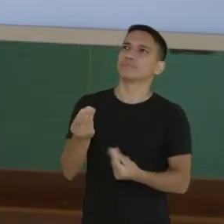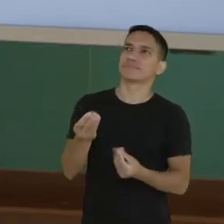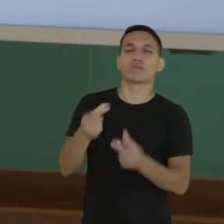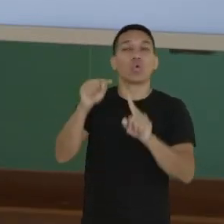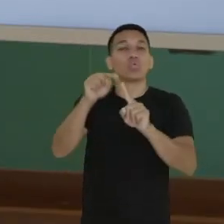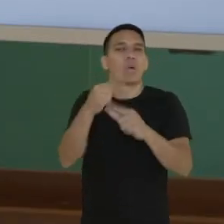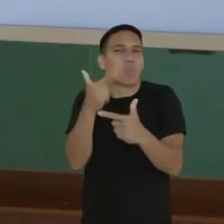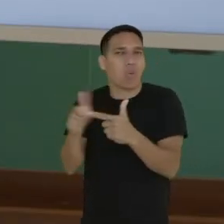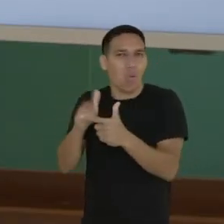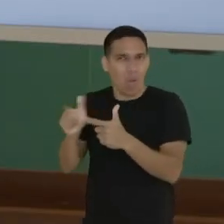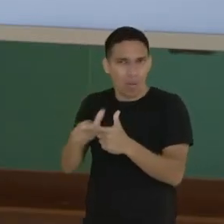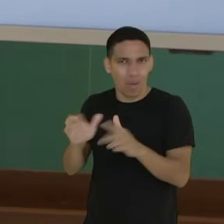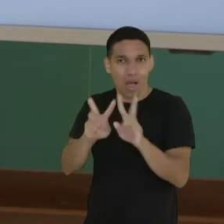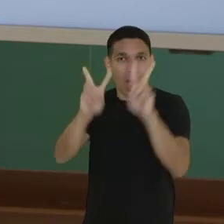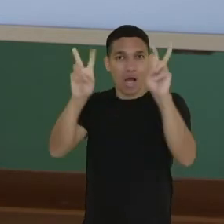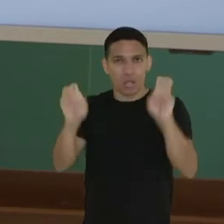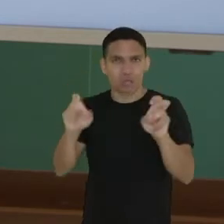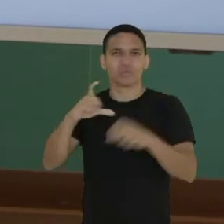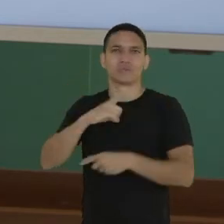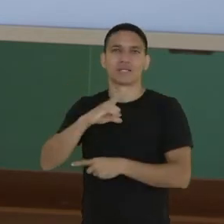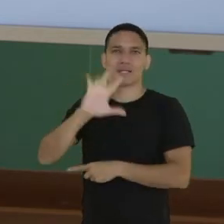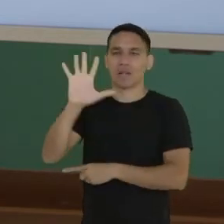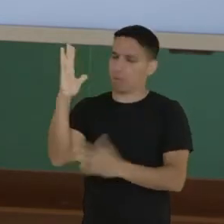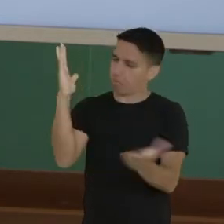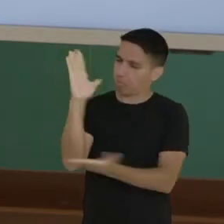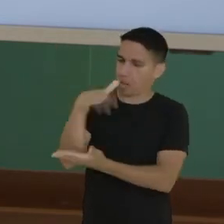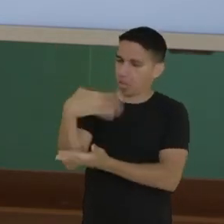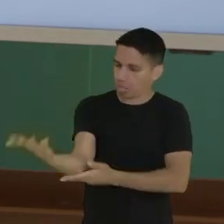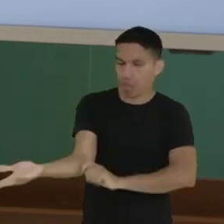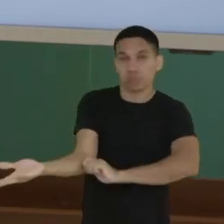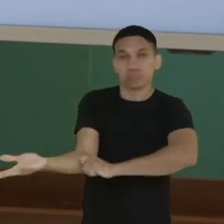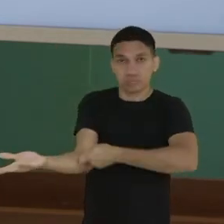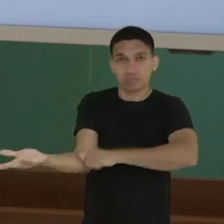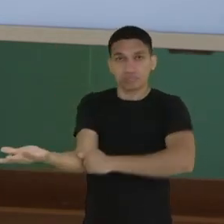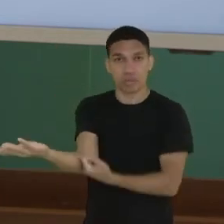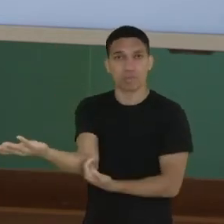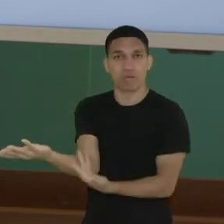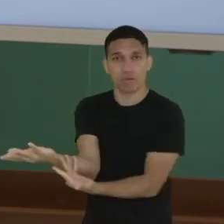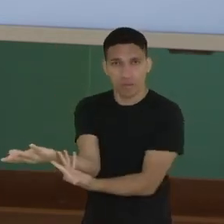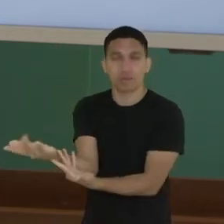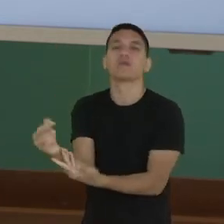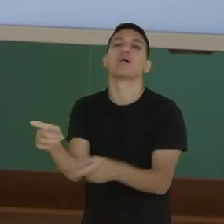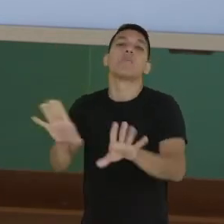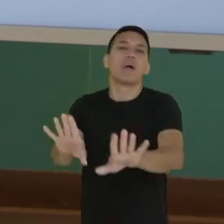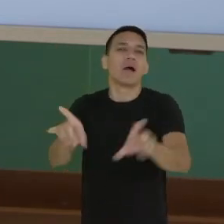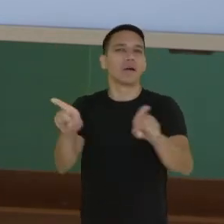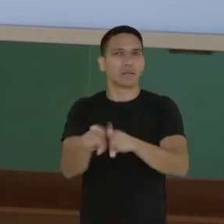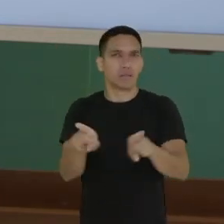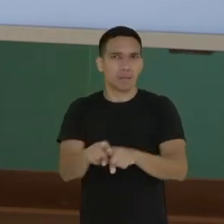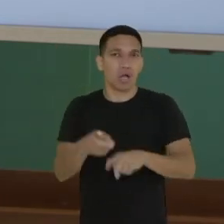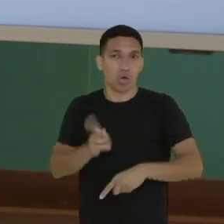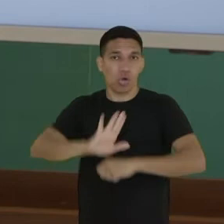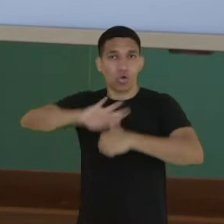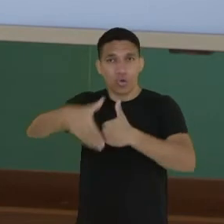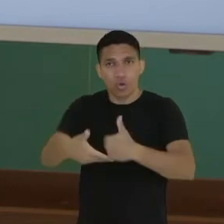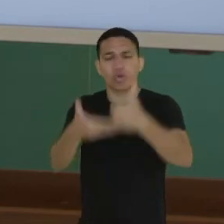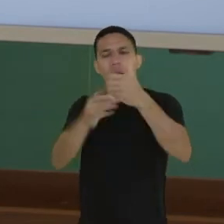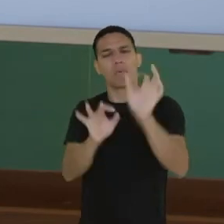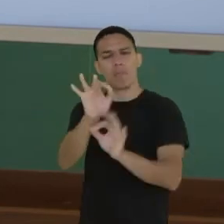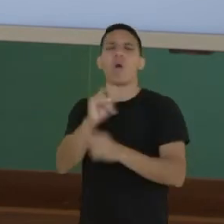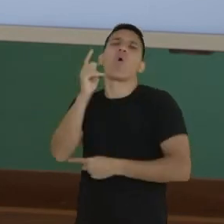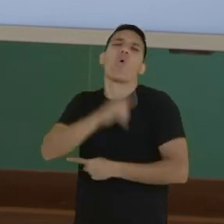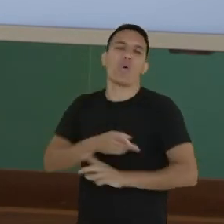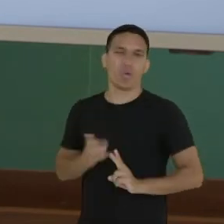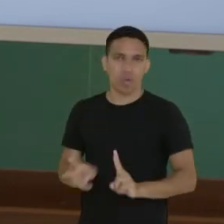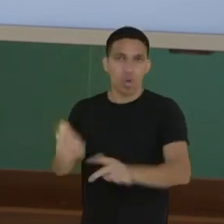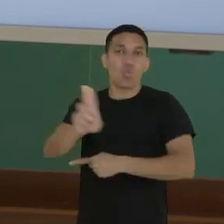um problema com relação à parte de lenhas, né, tal, você utilizar esse recurso, mas de uma forma sustentável e planejada é possível se